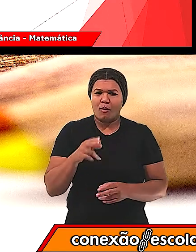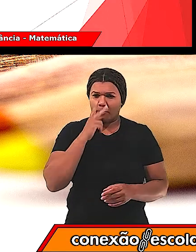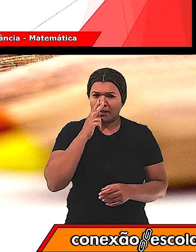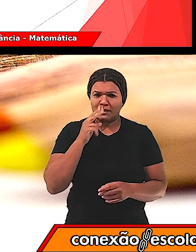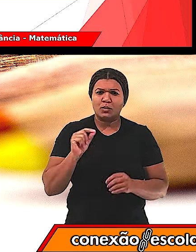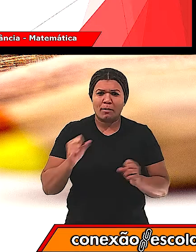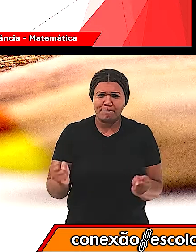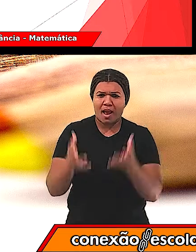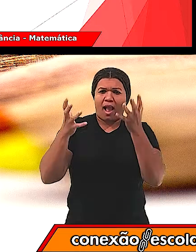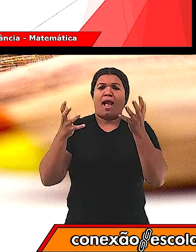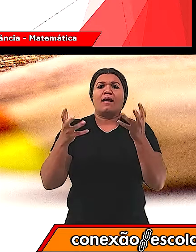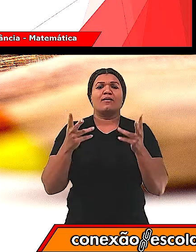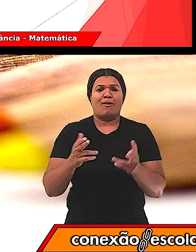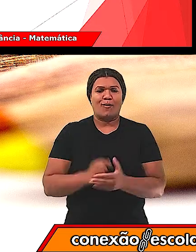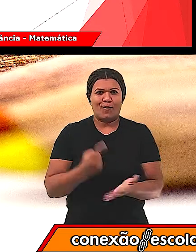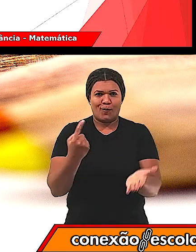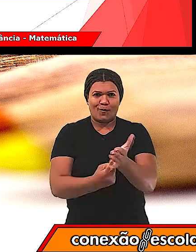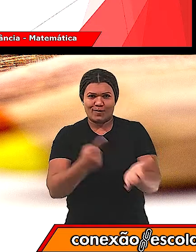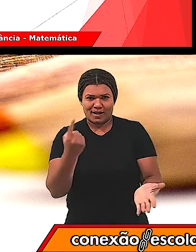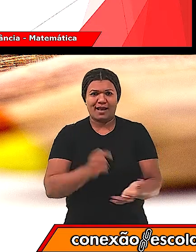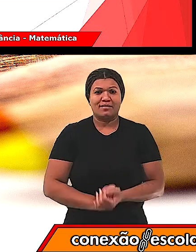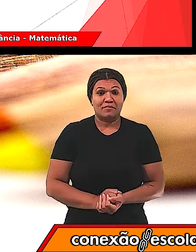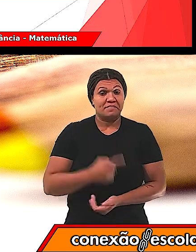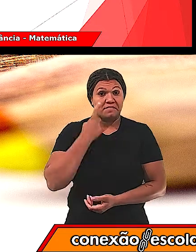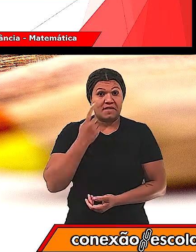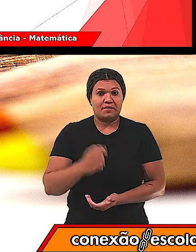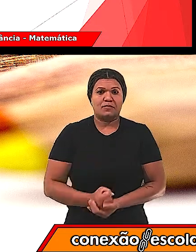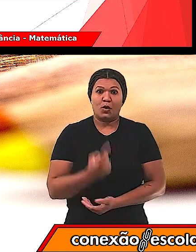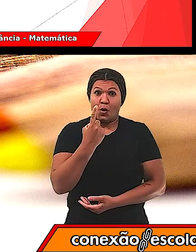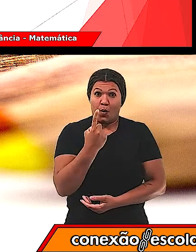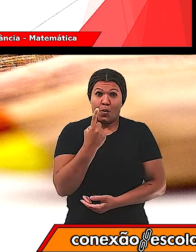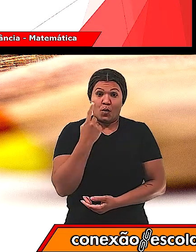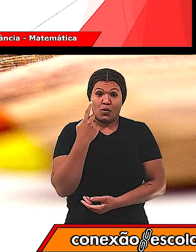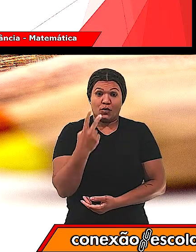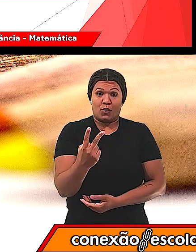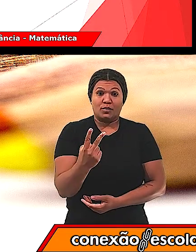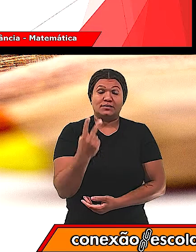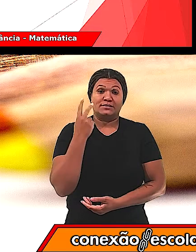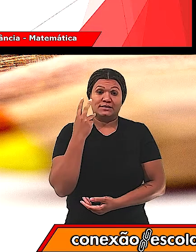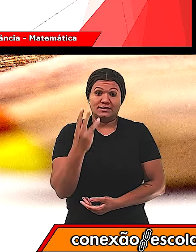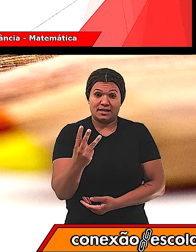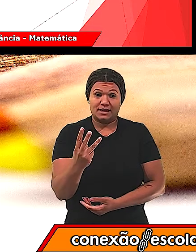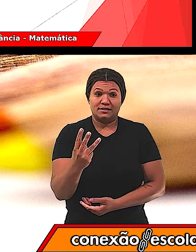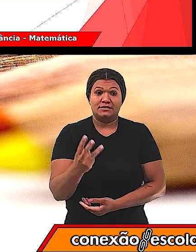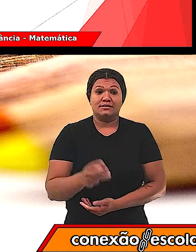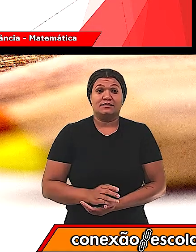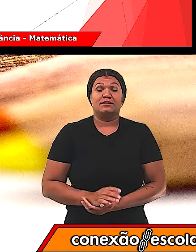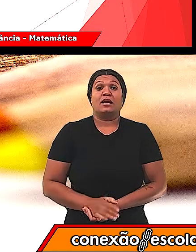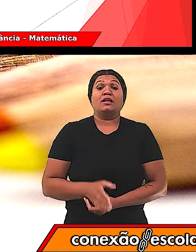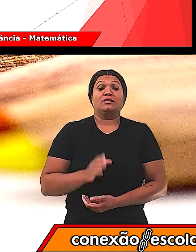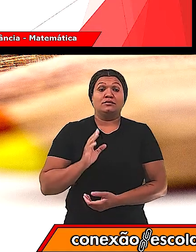um passe de mágica. Combinado? Então, vamos lá. 1, 2,